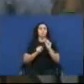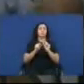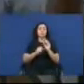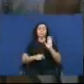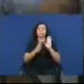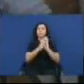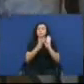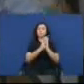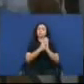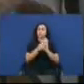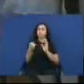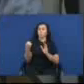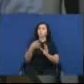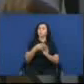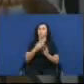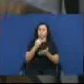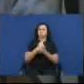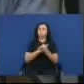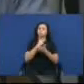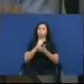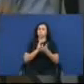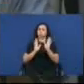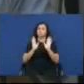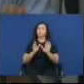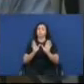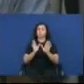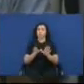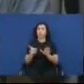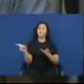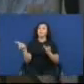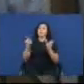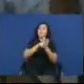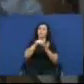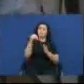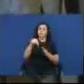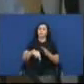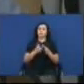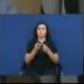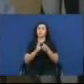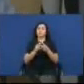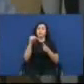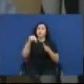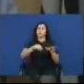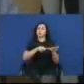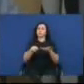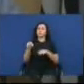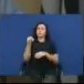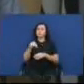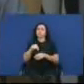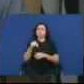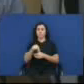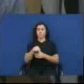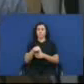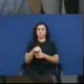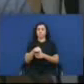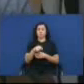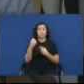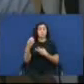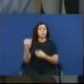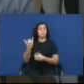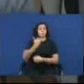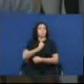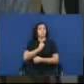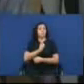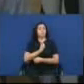desta nova área já retificada pelo cartório virá para a Câmara Municipal de Limeira ainda nesta semana. Esta é a informação que